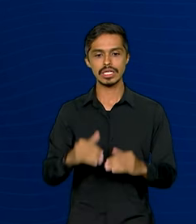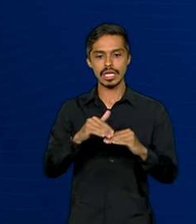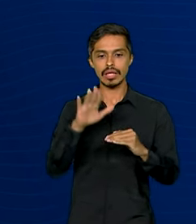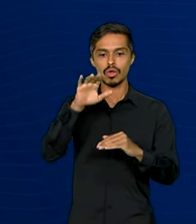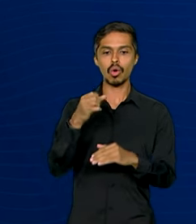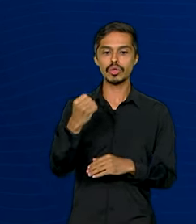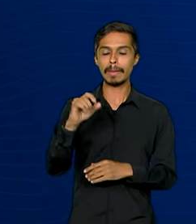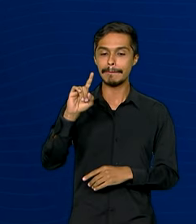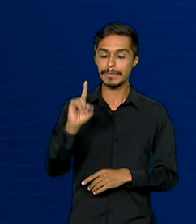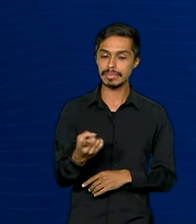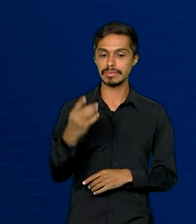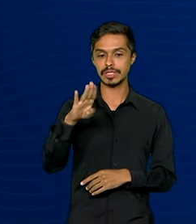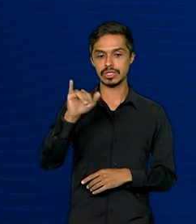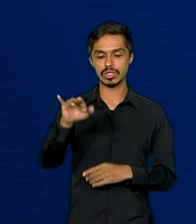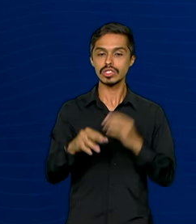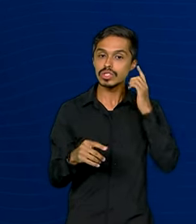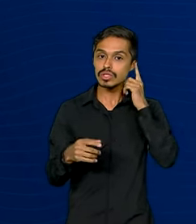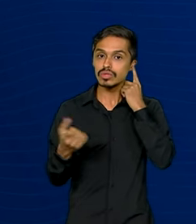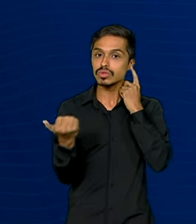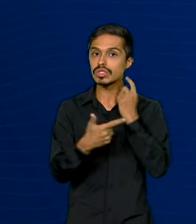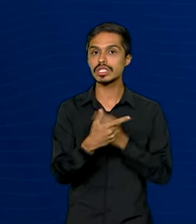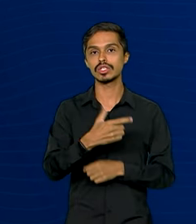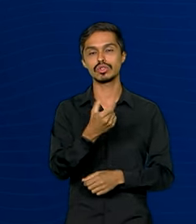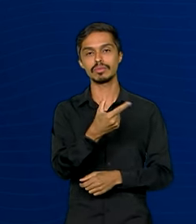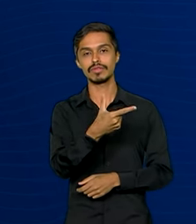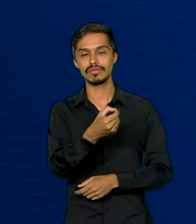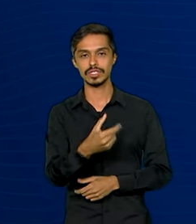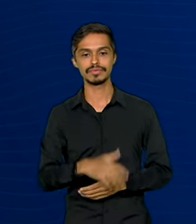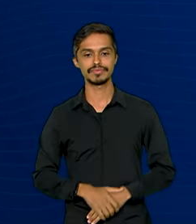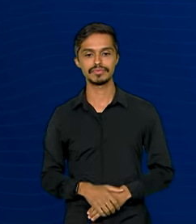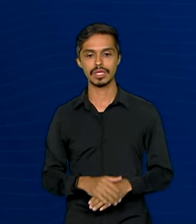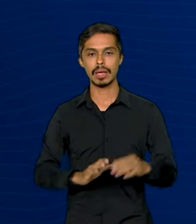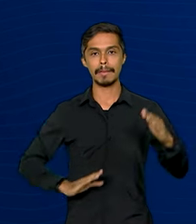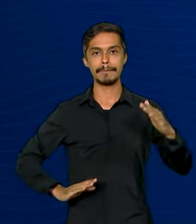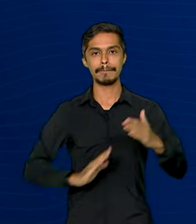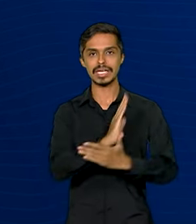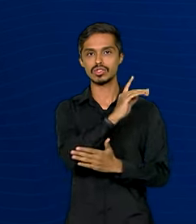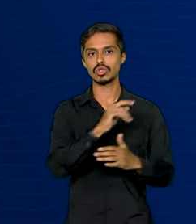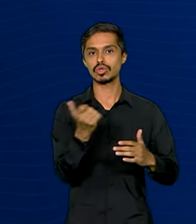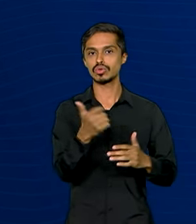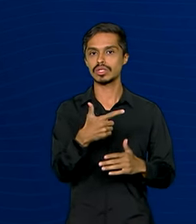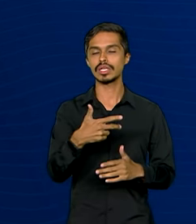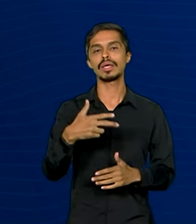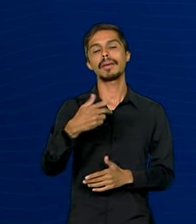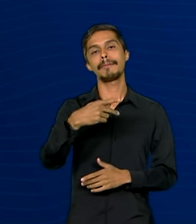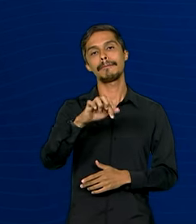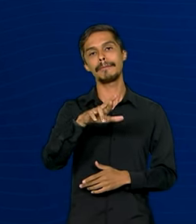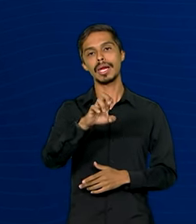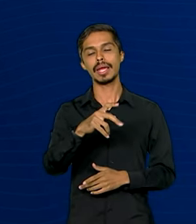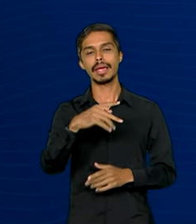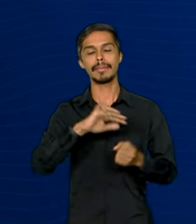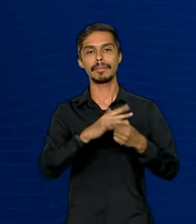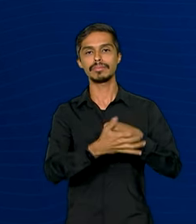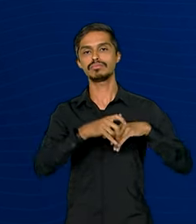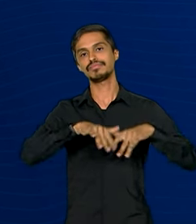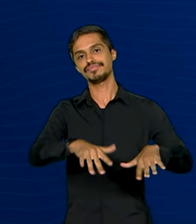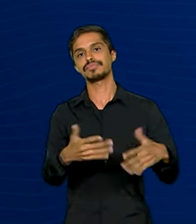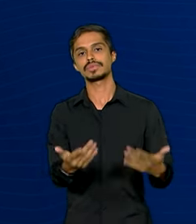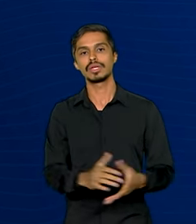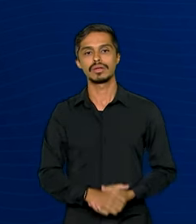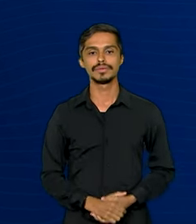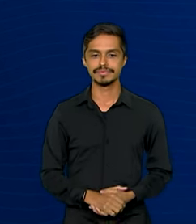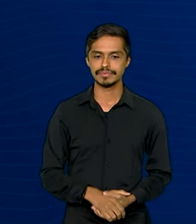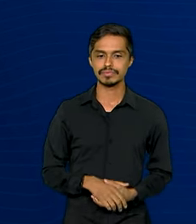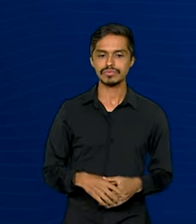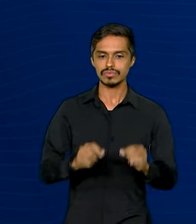de reais de 2020, ou seja, ultrapassando o valor do período pré-pandemia. O levantamento também aponta